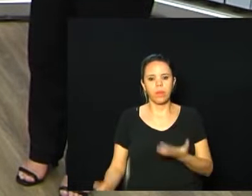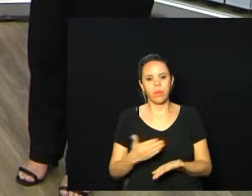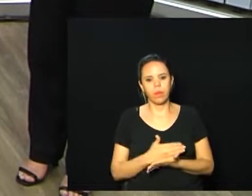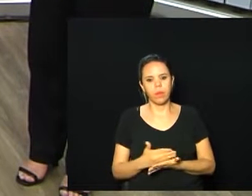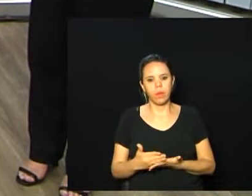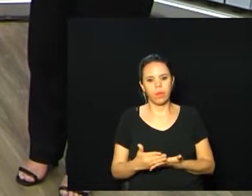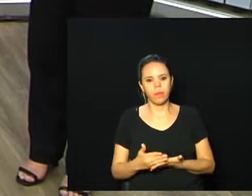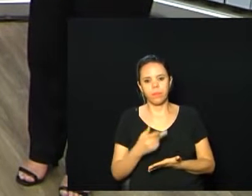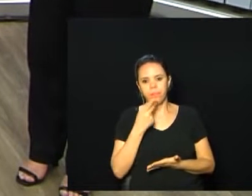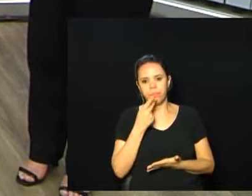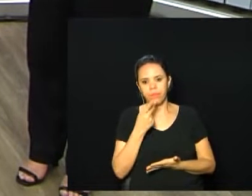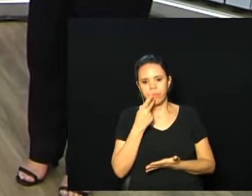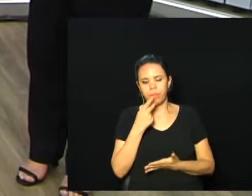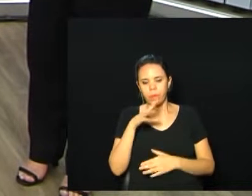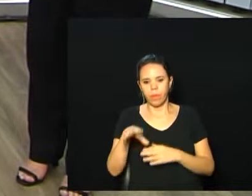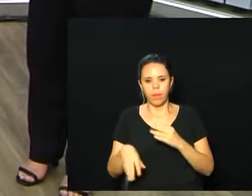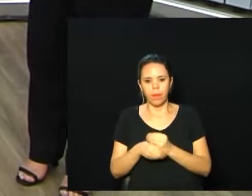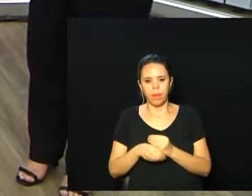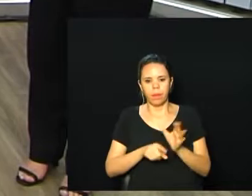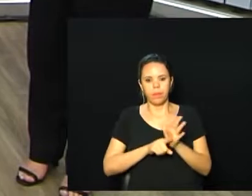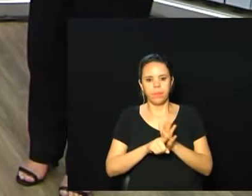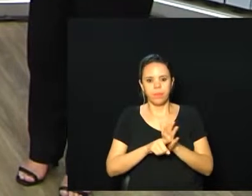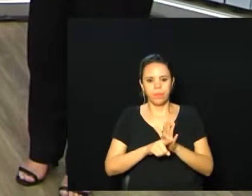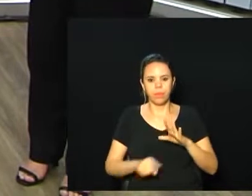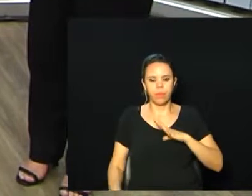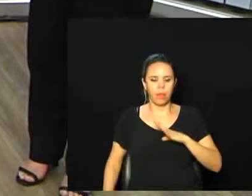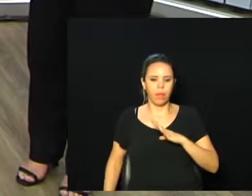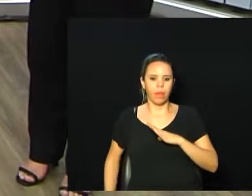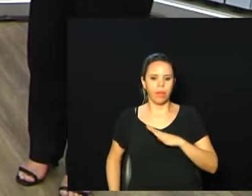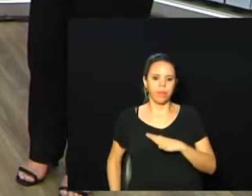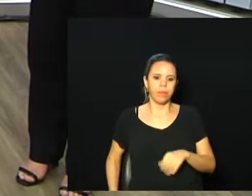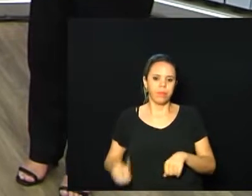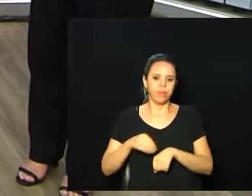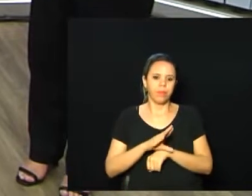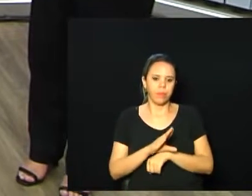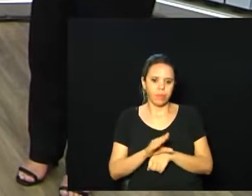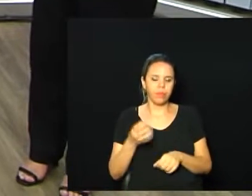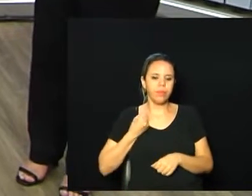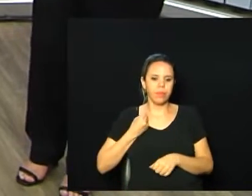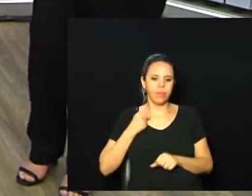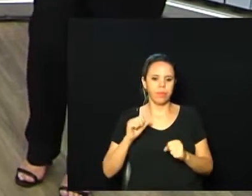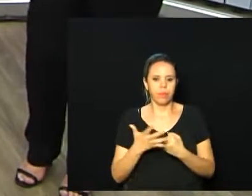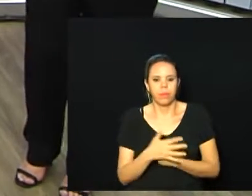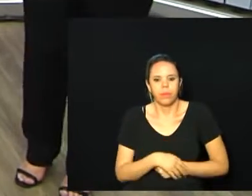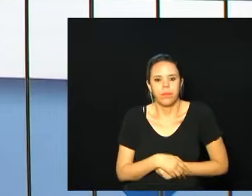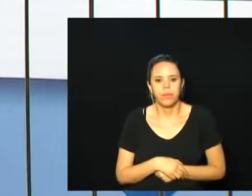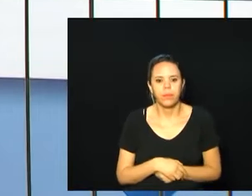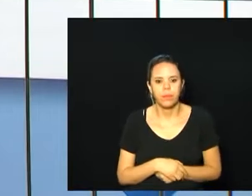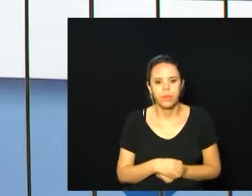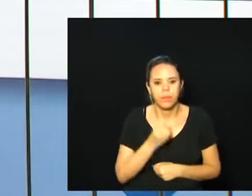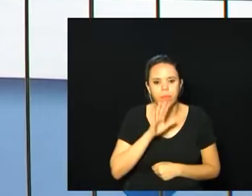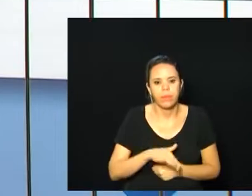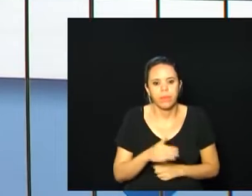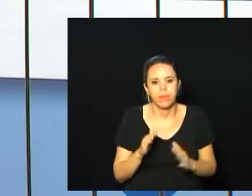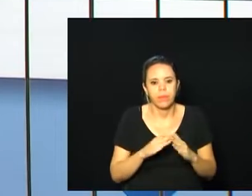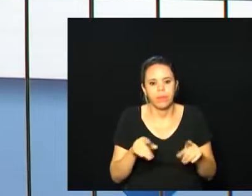começa falando da atualização dos dados aqui da nossa região, trazendo aí os números da Covid-19. Boa tarde a você aí